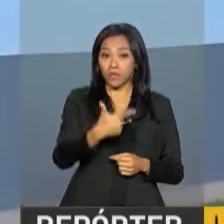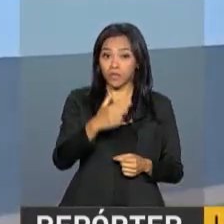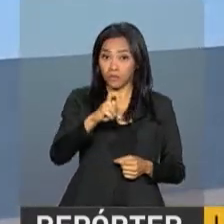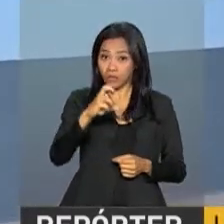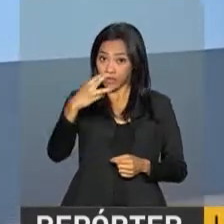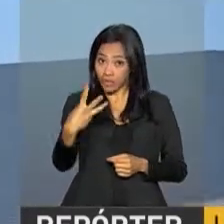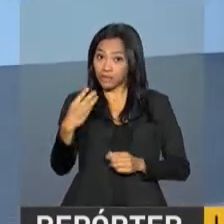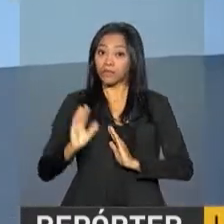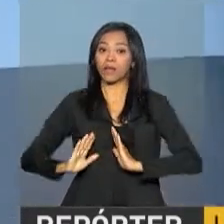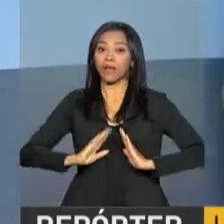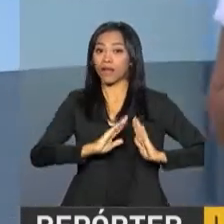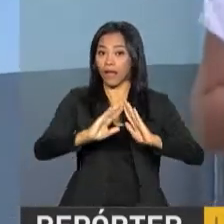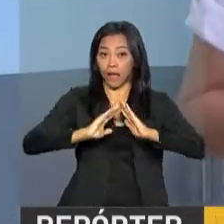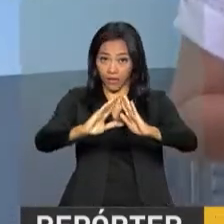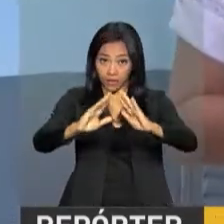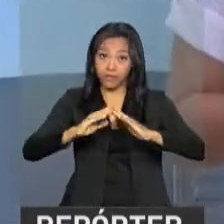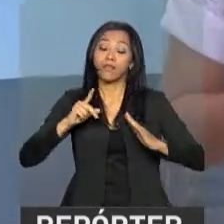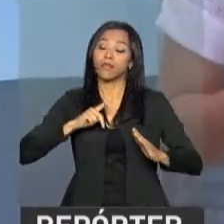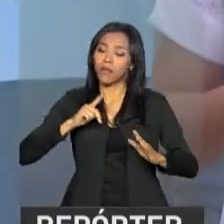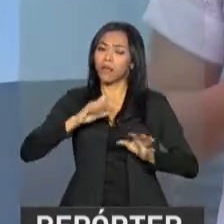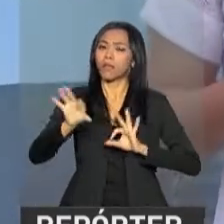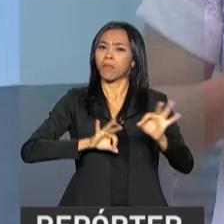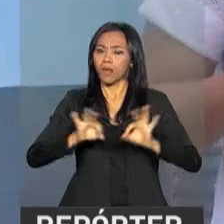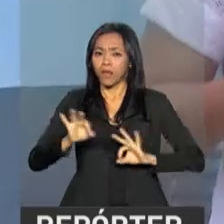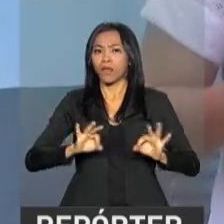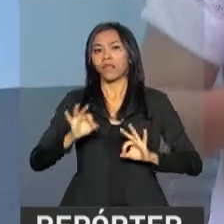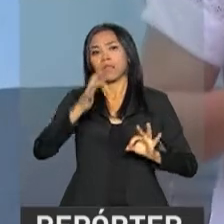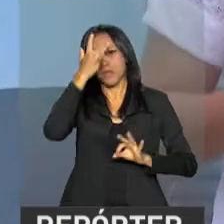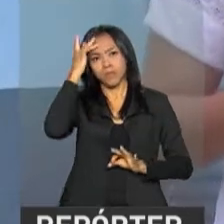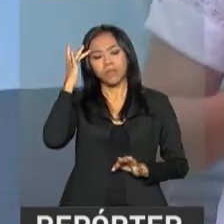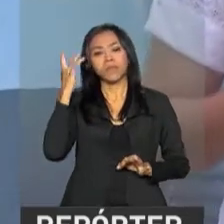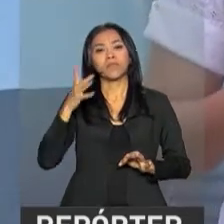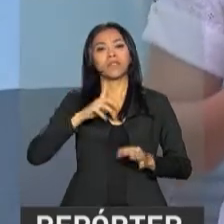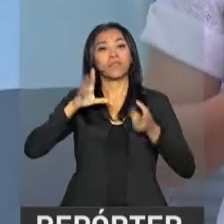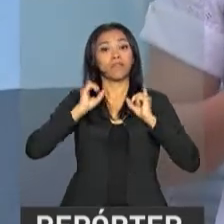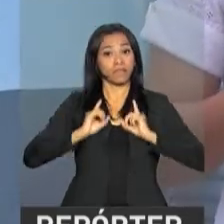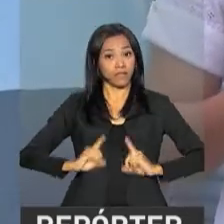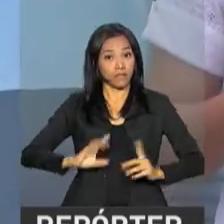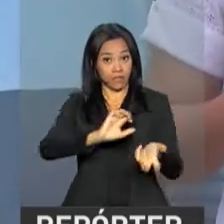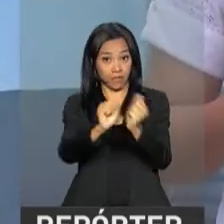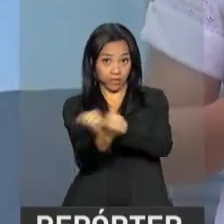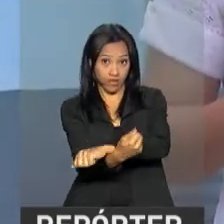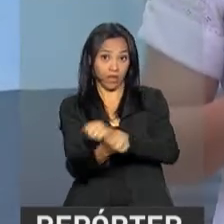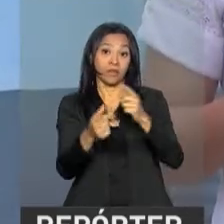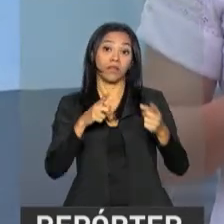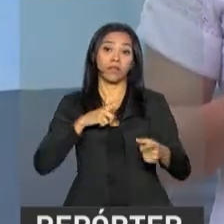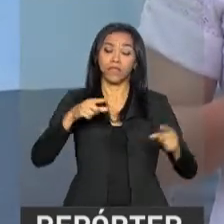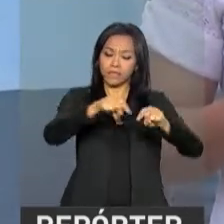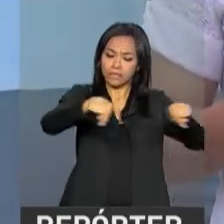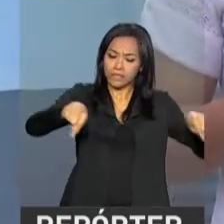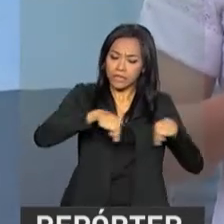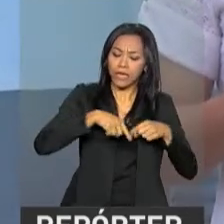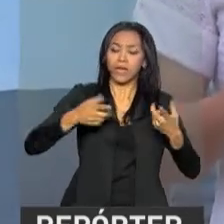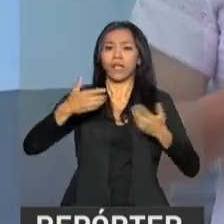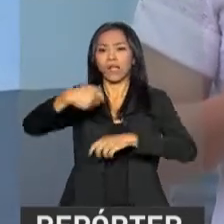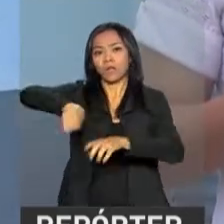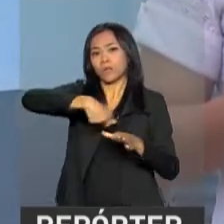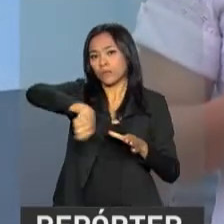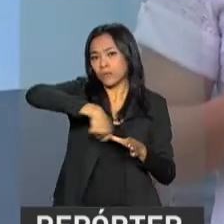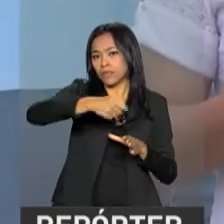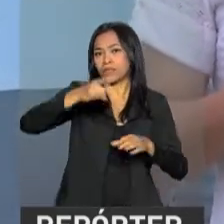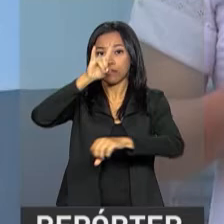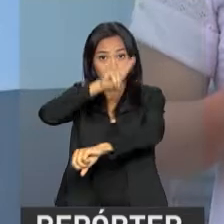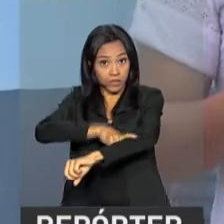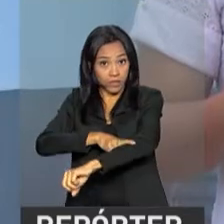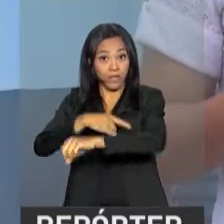preparadas para receber pessoas com deficiência todas as unidades contam com dois quartos sala cozinha banheiro e área de serviço